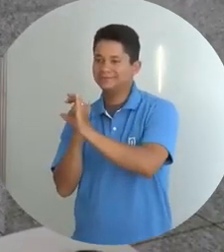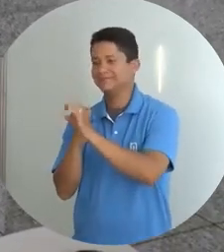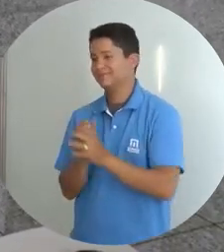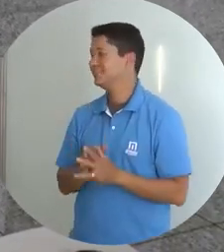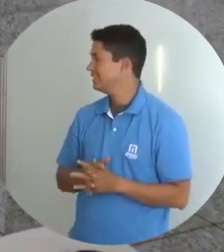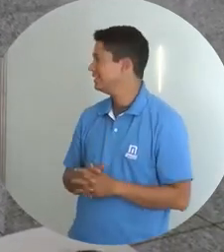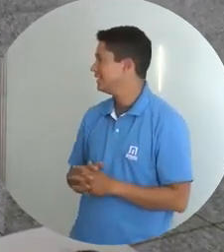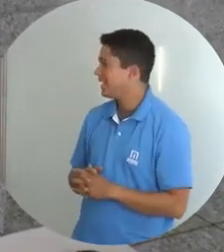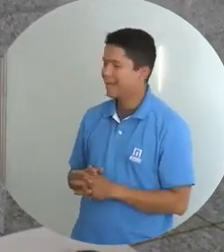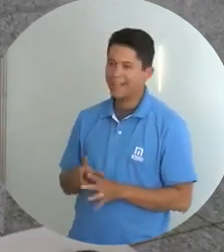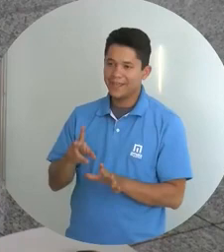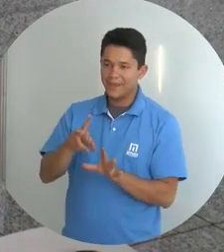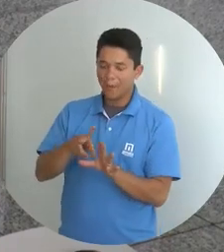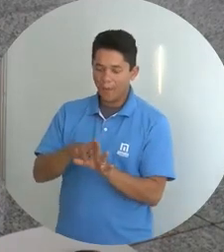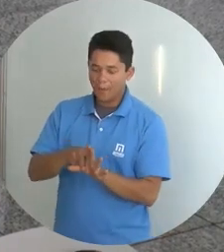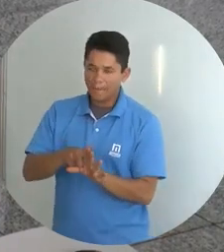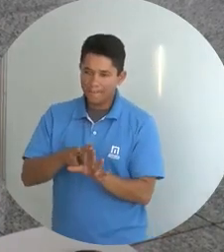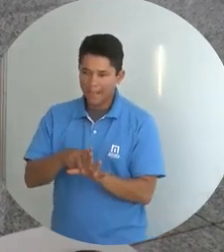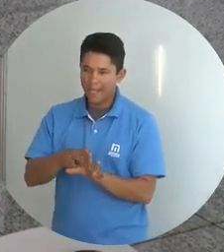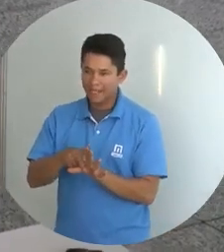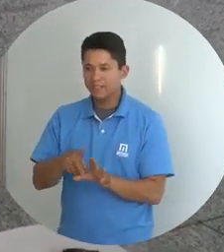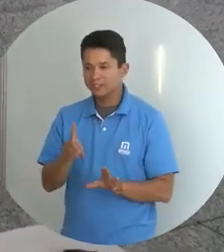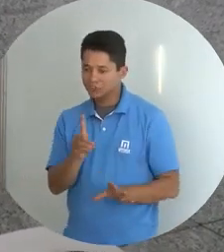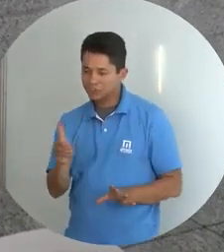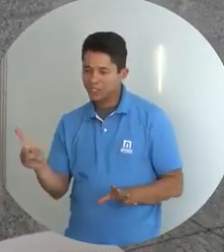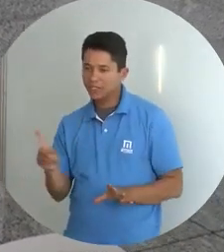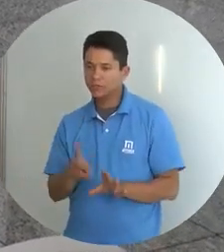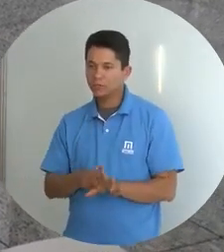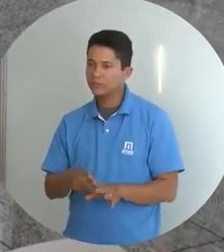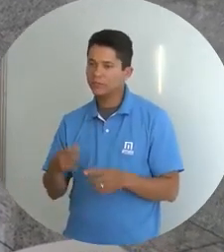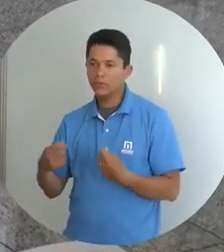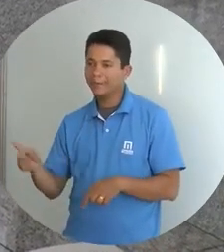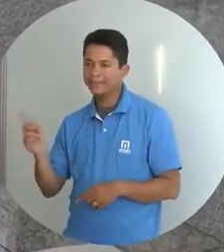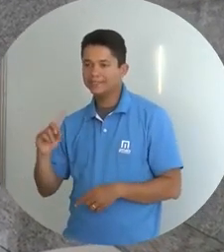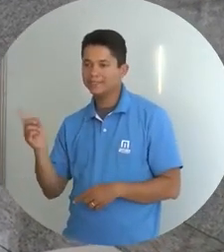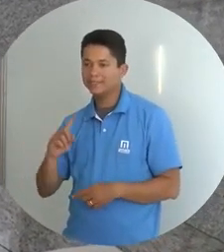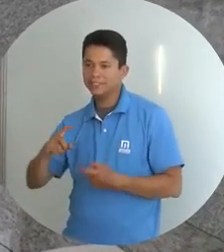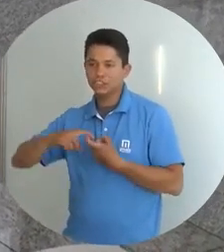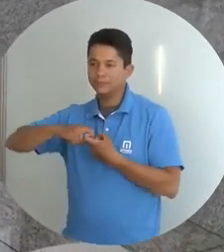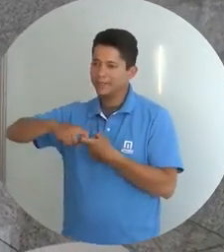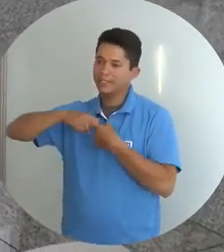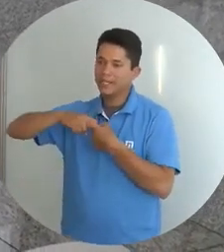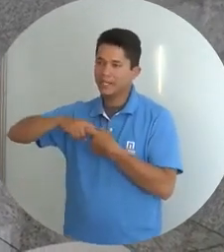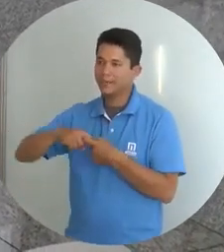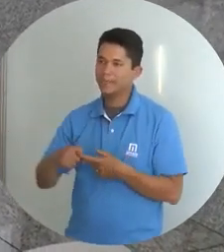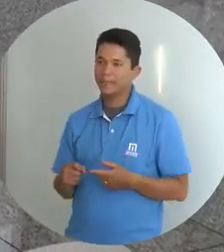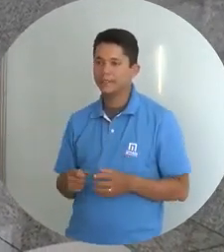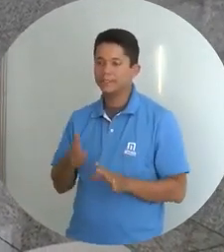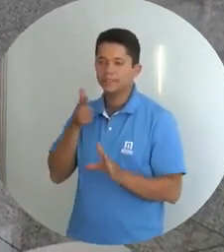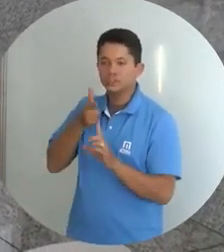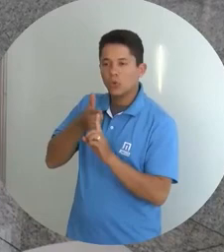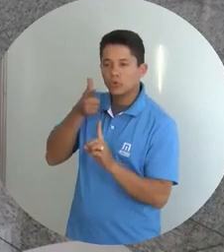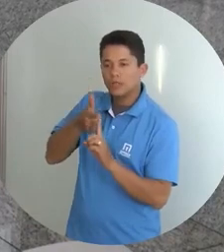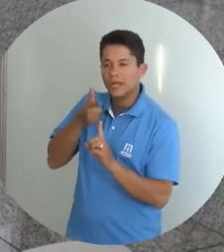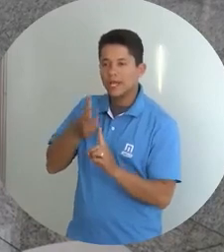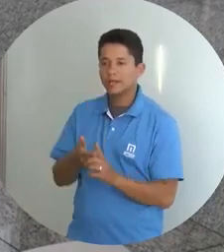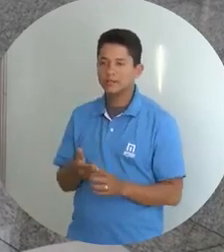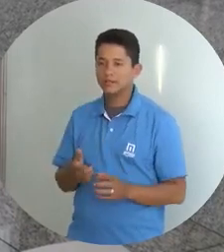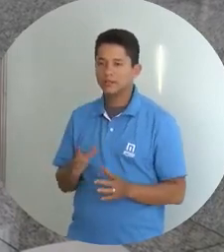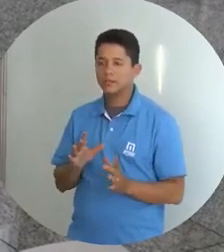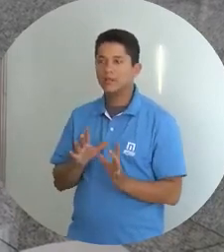o pé direito fica, não tem necessidade de pé direito, de emendar estaca, de soldar, pôr luva,